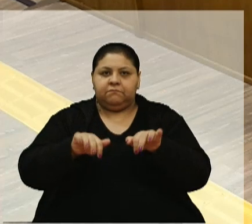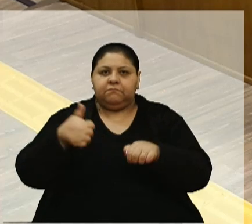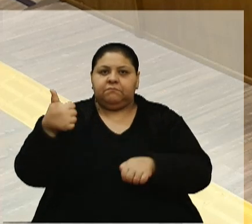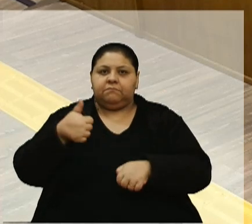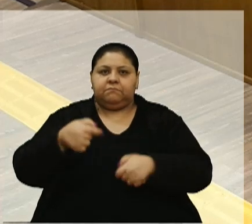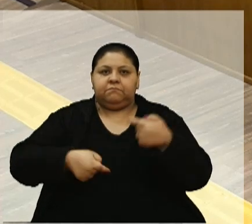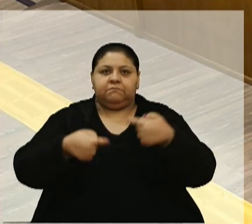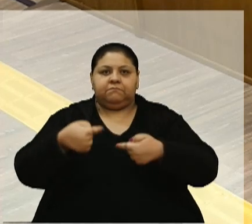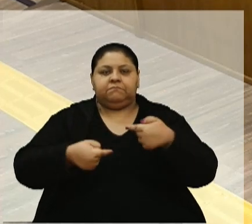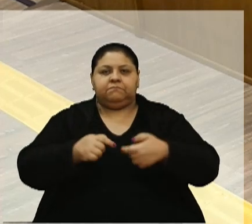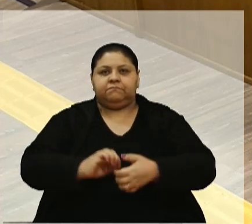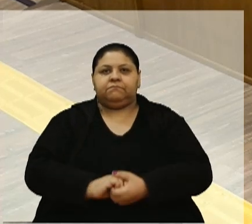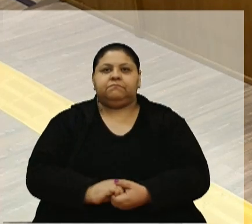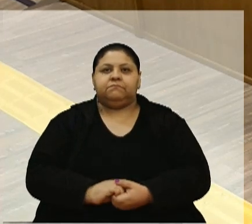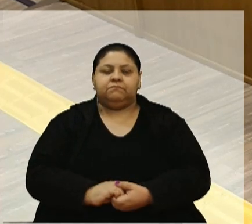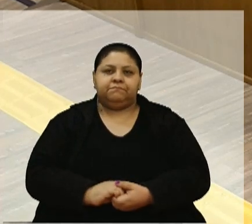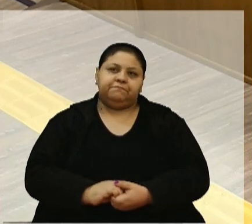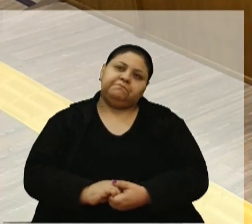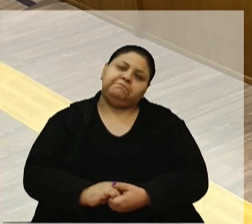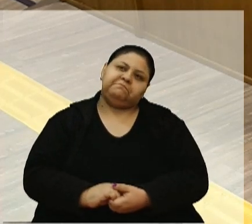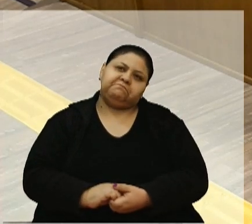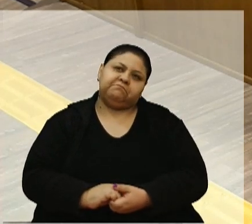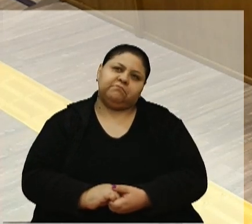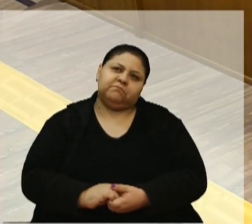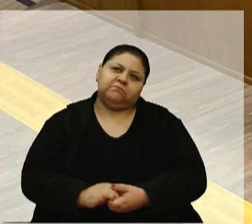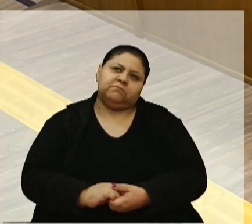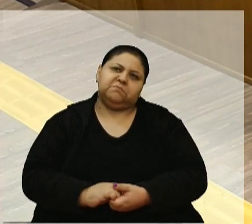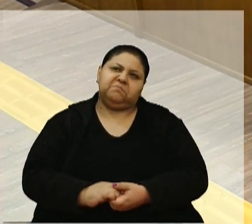encerrada a primeira discussão.